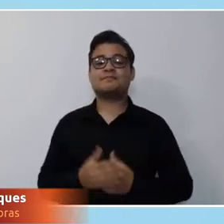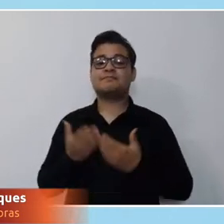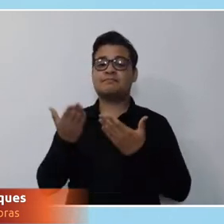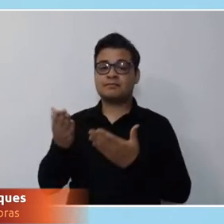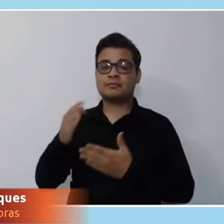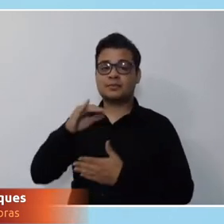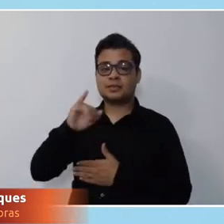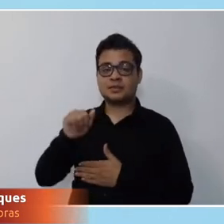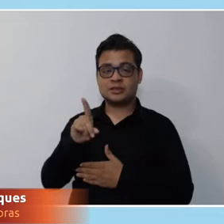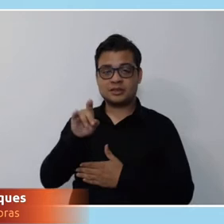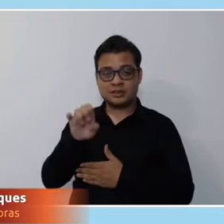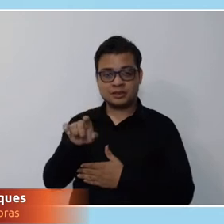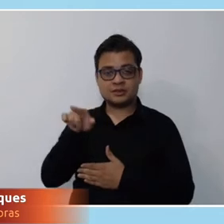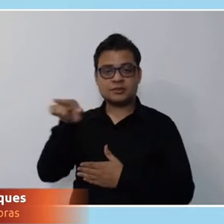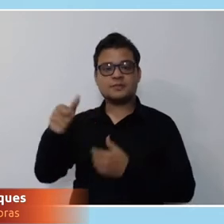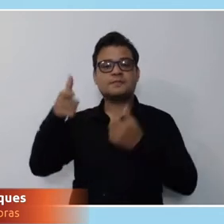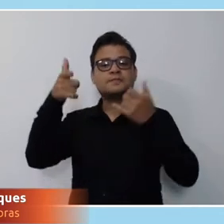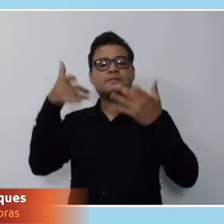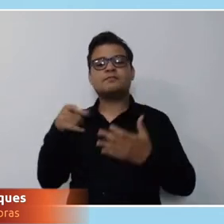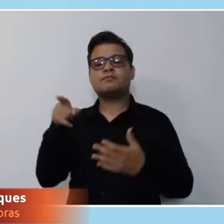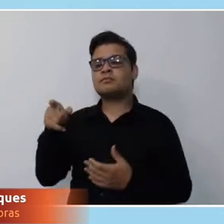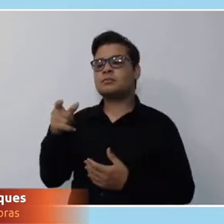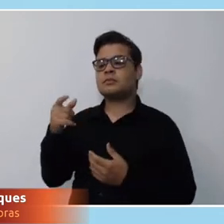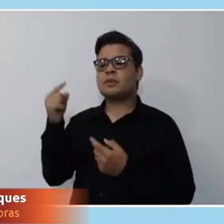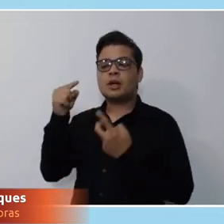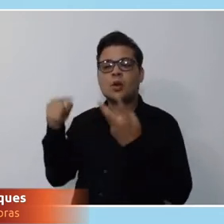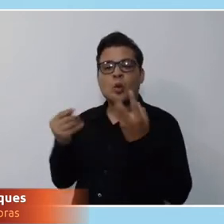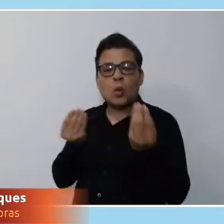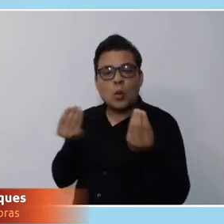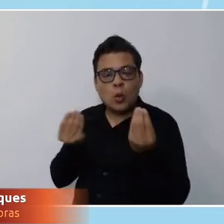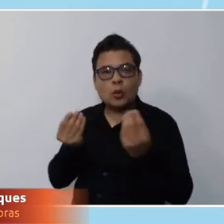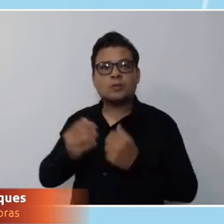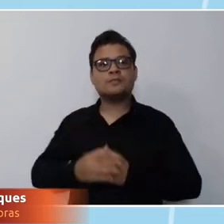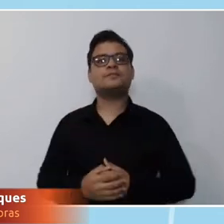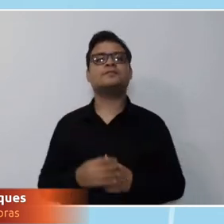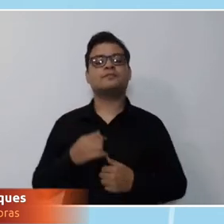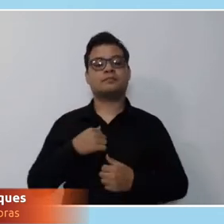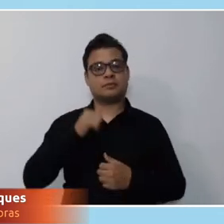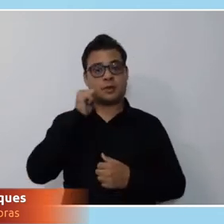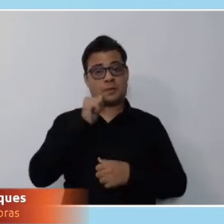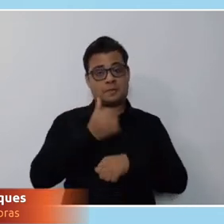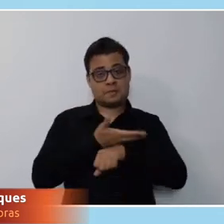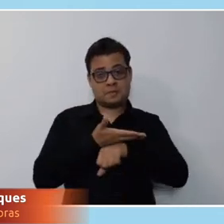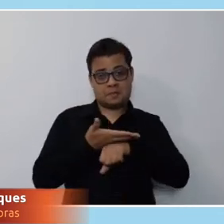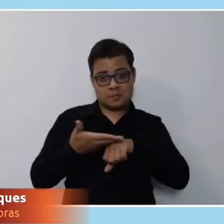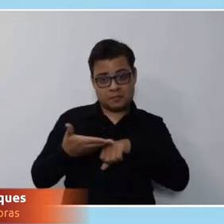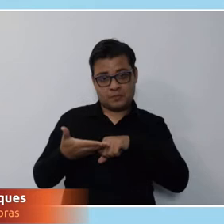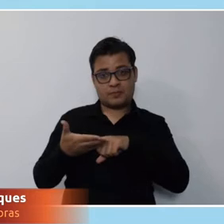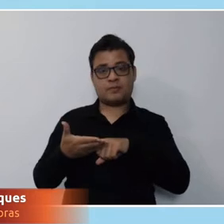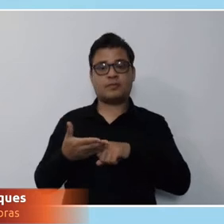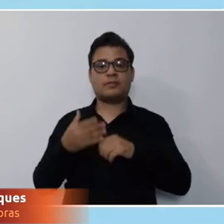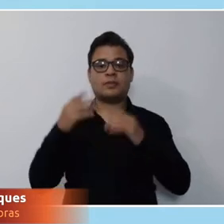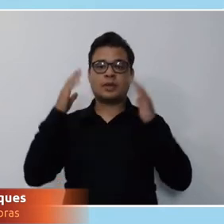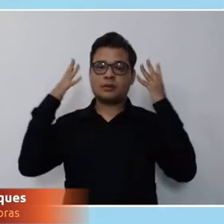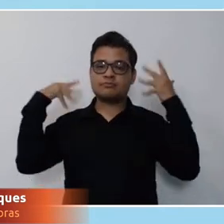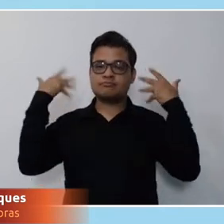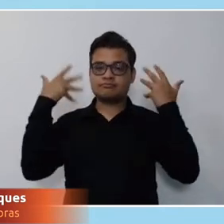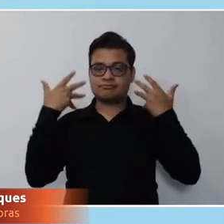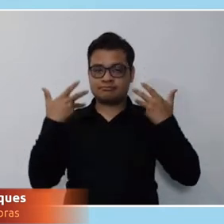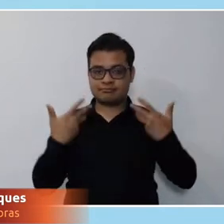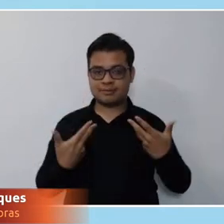nosso público como é que você é? Eu sou uma menina branca, de cabelos enrolados e